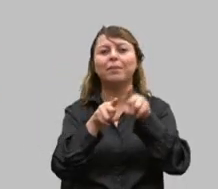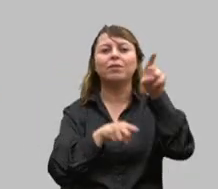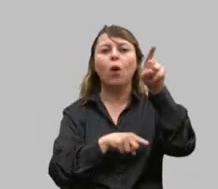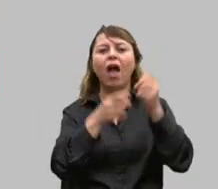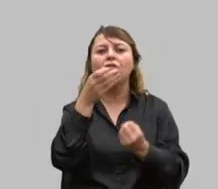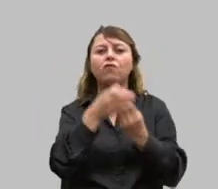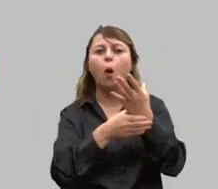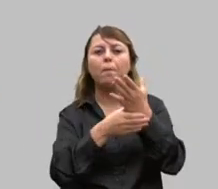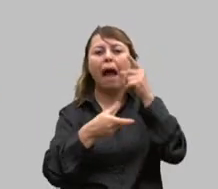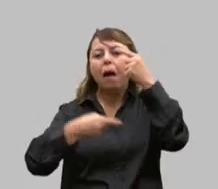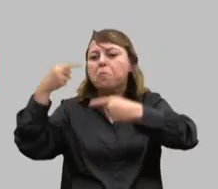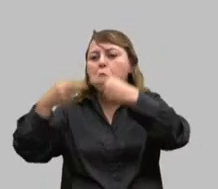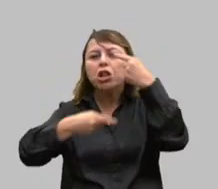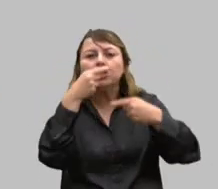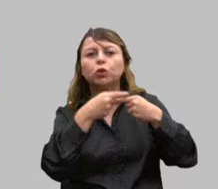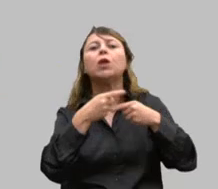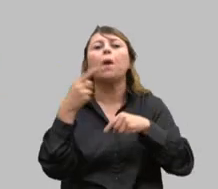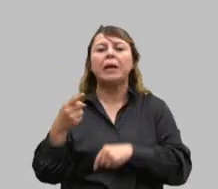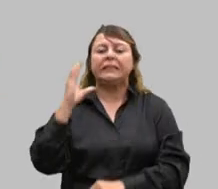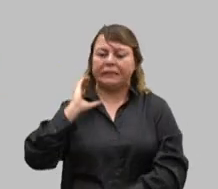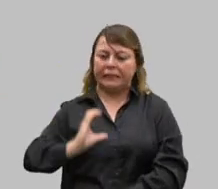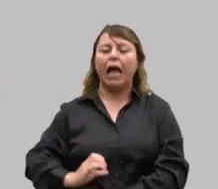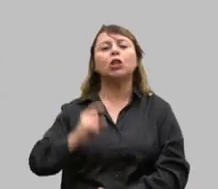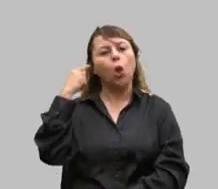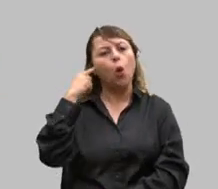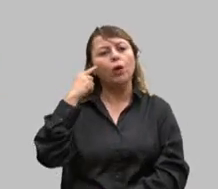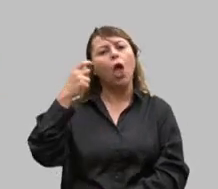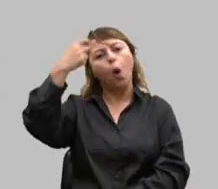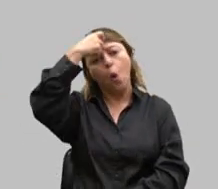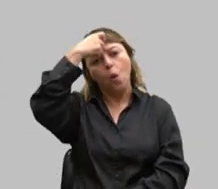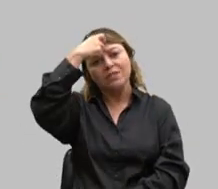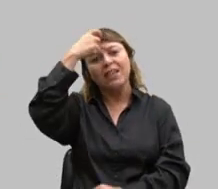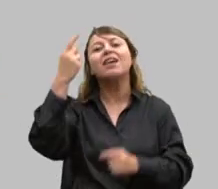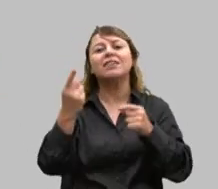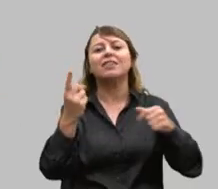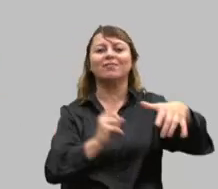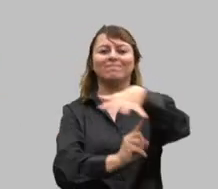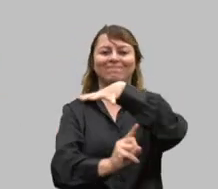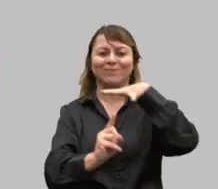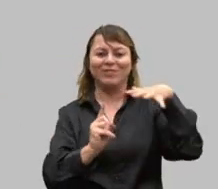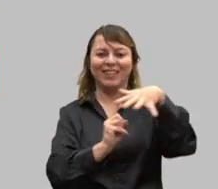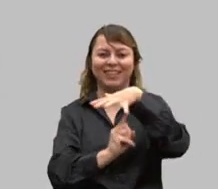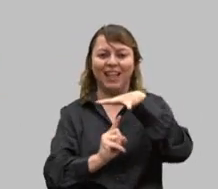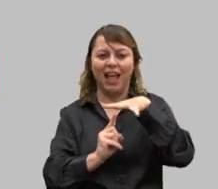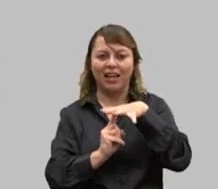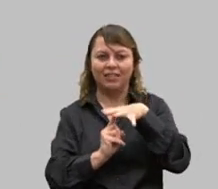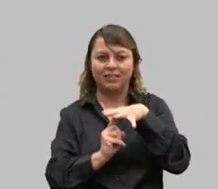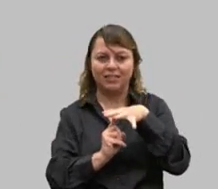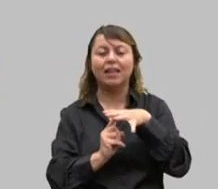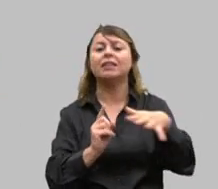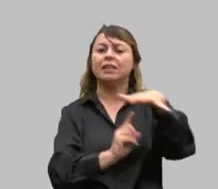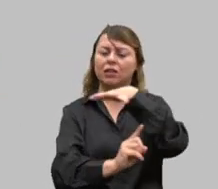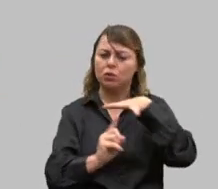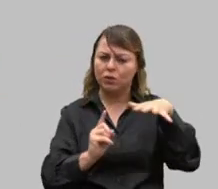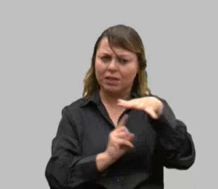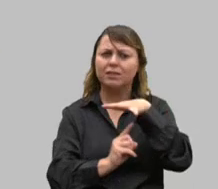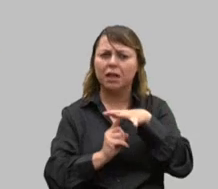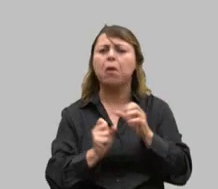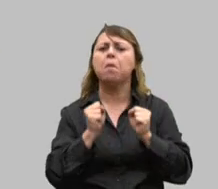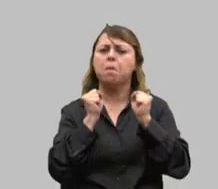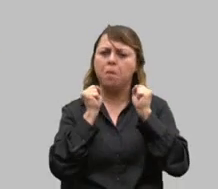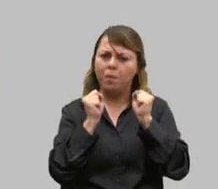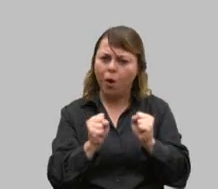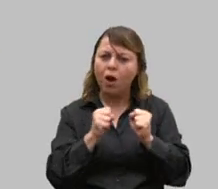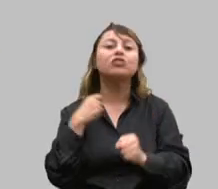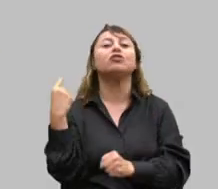da farmácia cidadão consciente na sociedade mas desse cidadão consciente da sociedade pode e